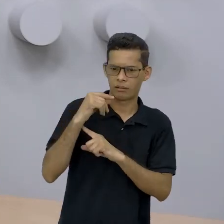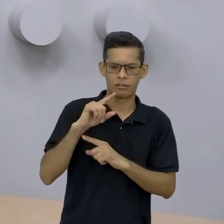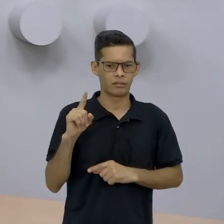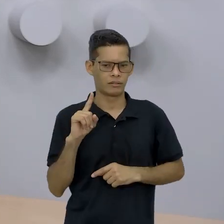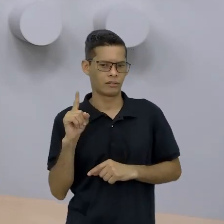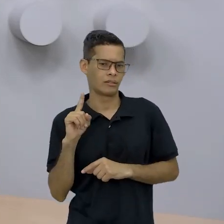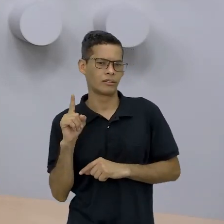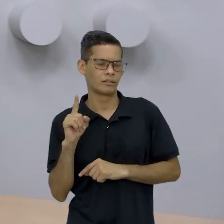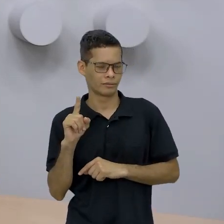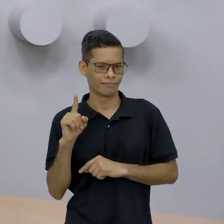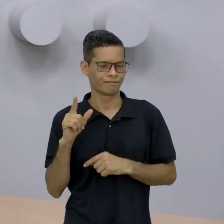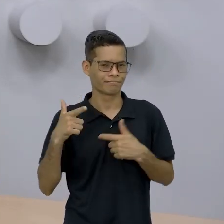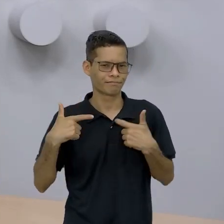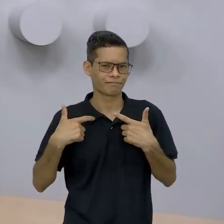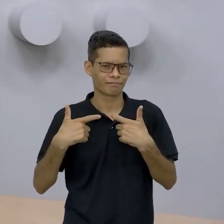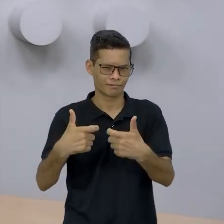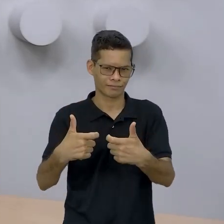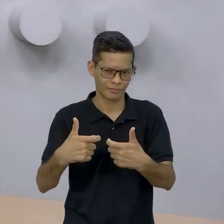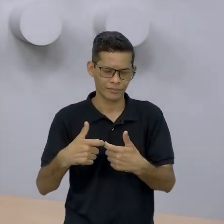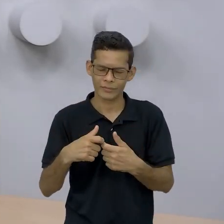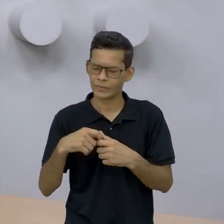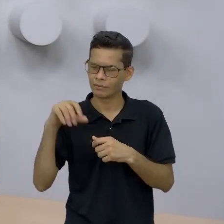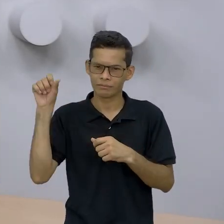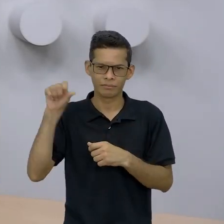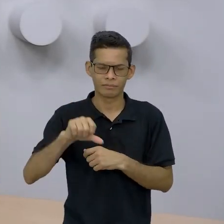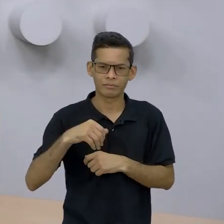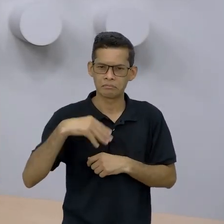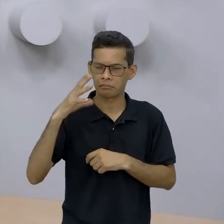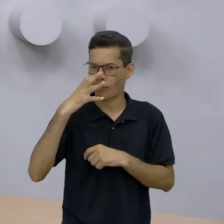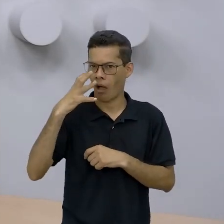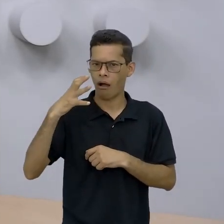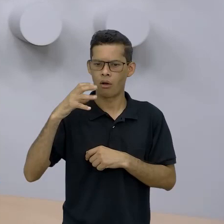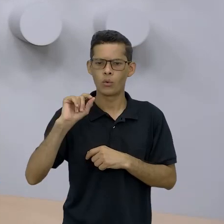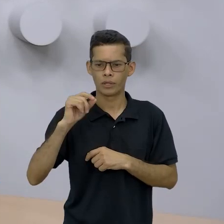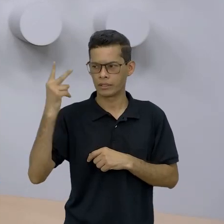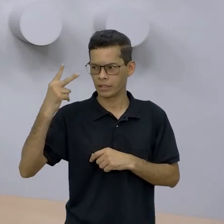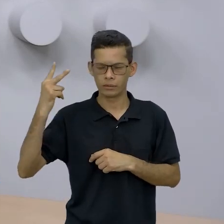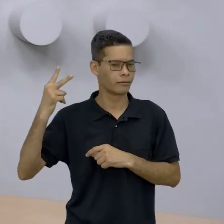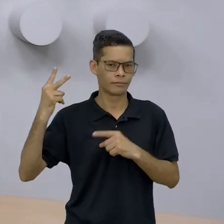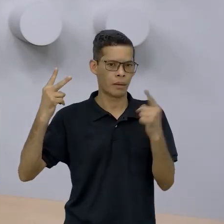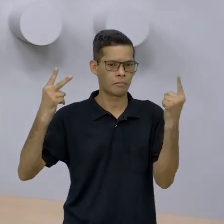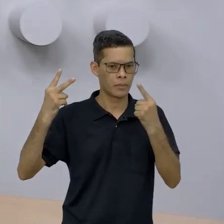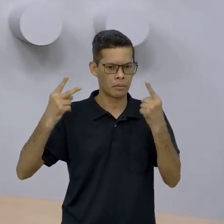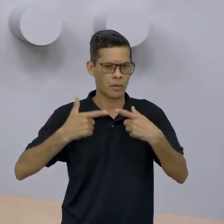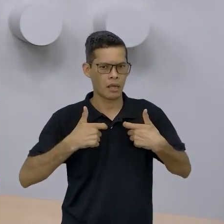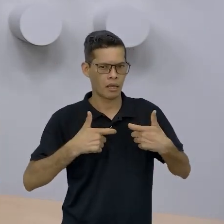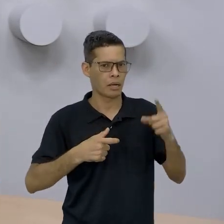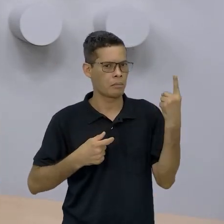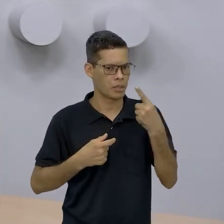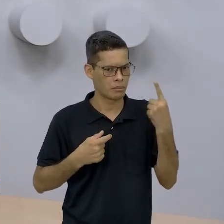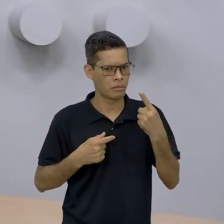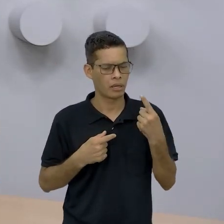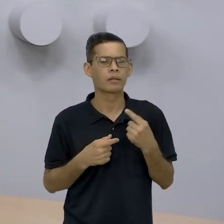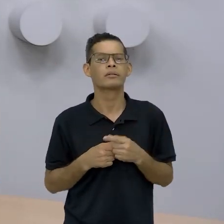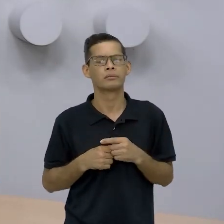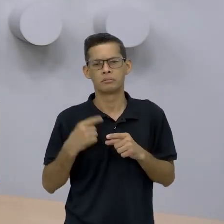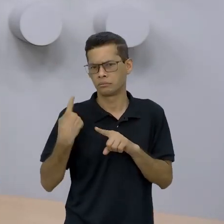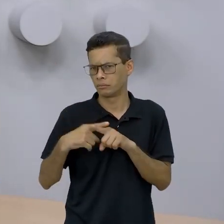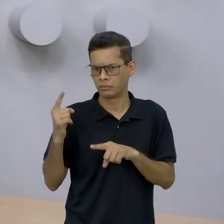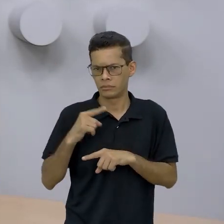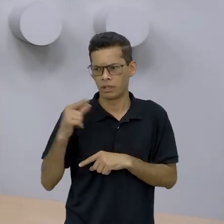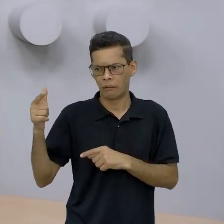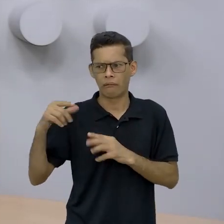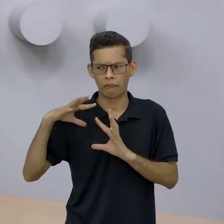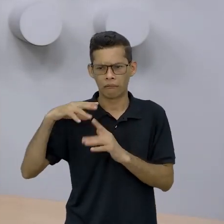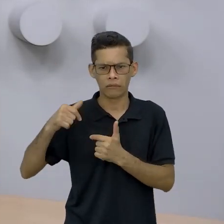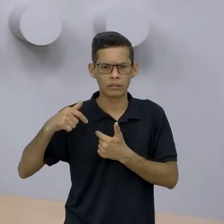mais impactante da humanidade não foi a segunda, foi a primeira. Ah, professor, mas por que não foi a segunda? A segunda teve bomba